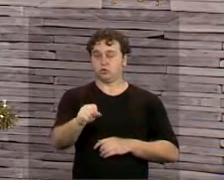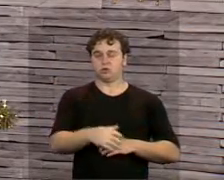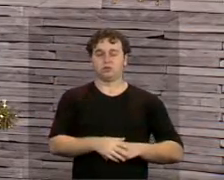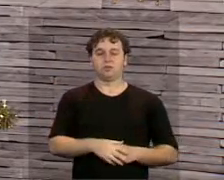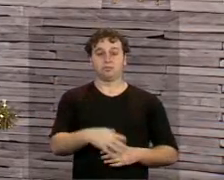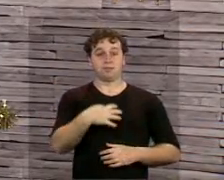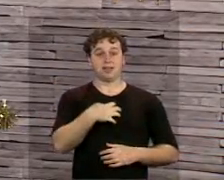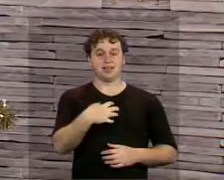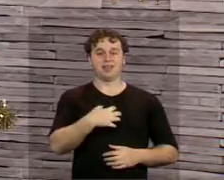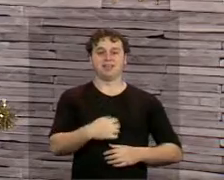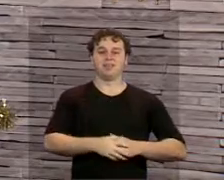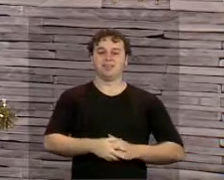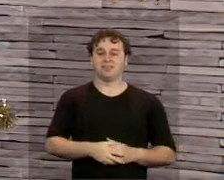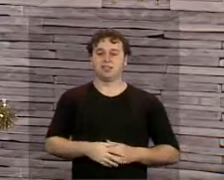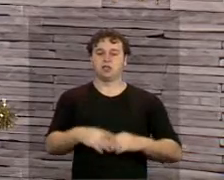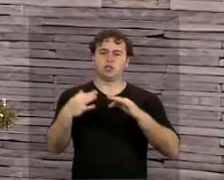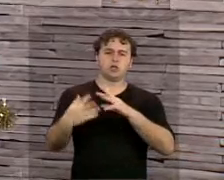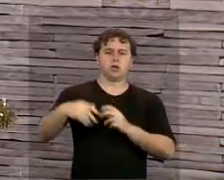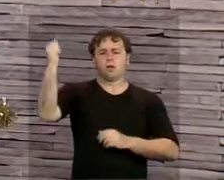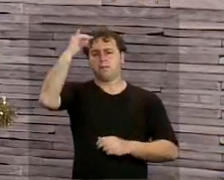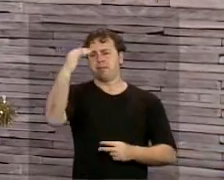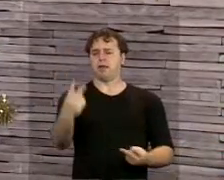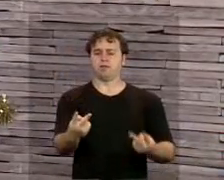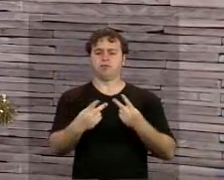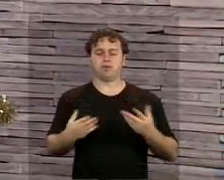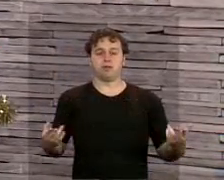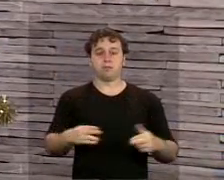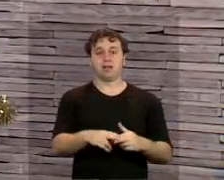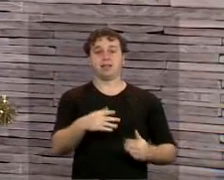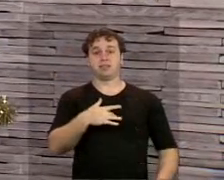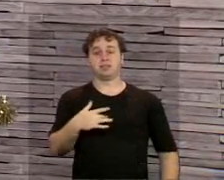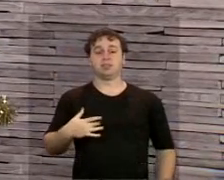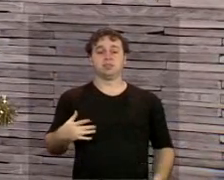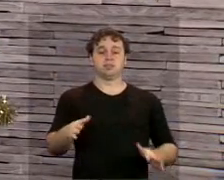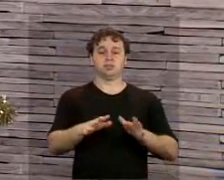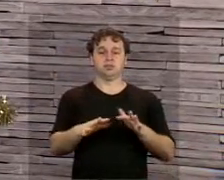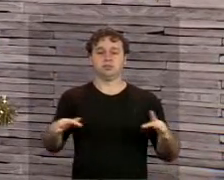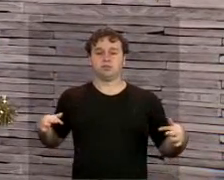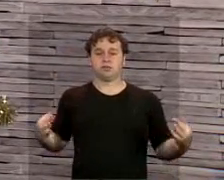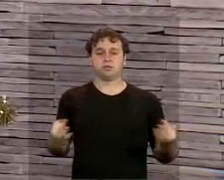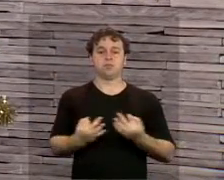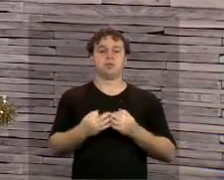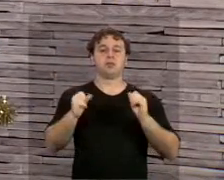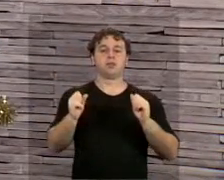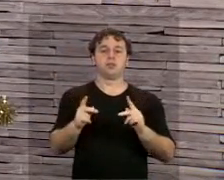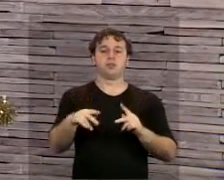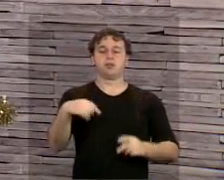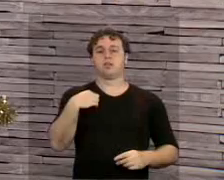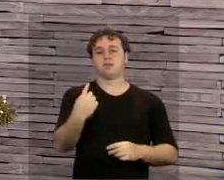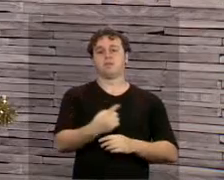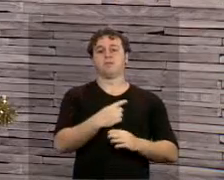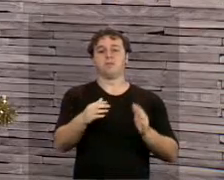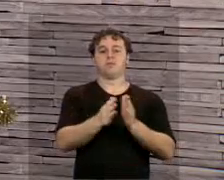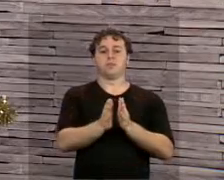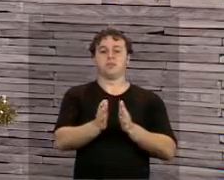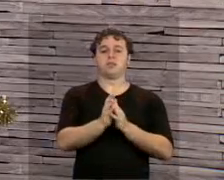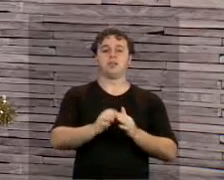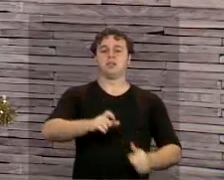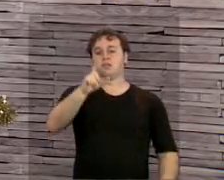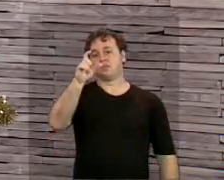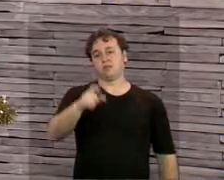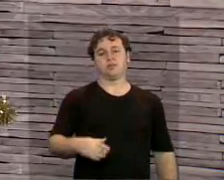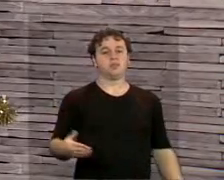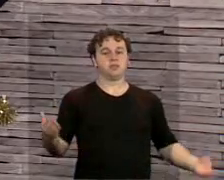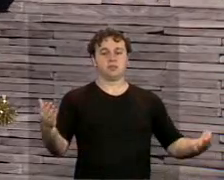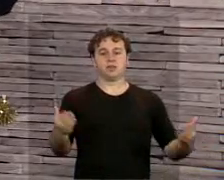sul ligado ao vivo na Rede Vida, que pede pela saúde de sua família. Claro, Anderson, nós rezamos por você e deposito a sua